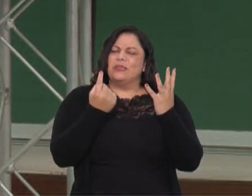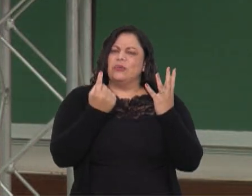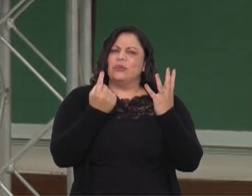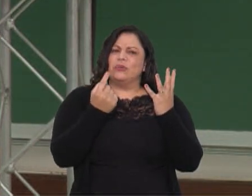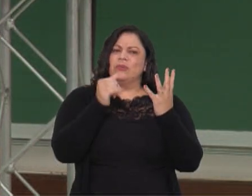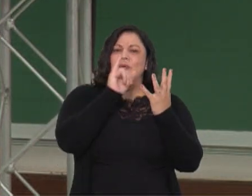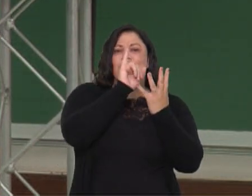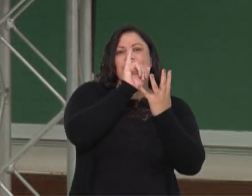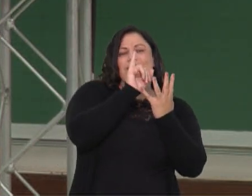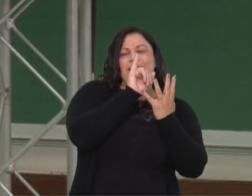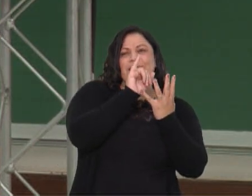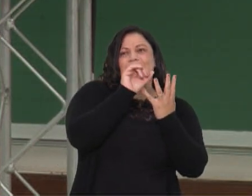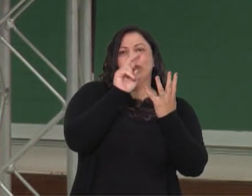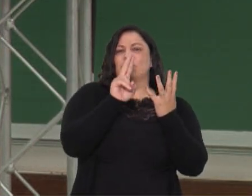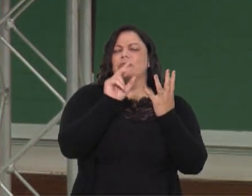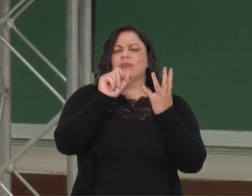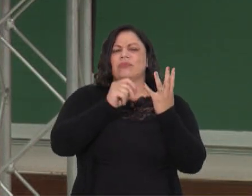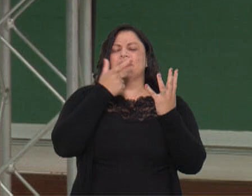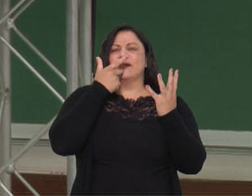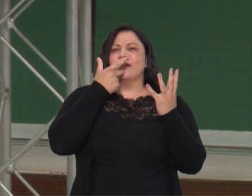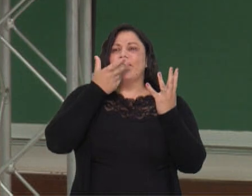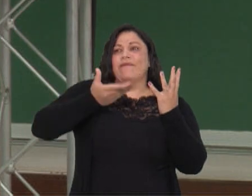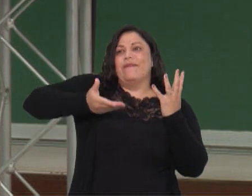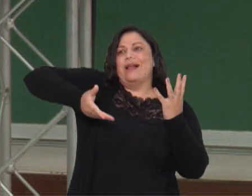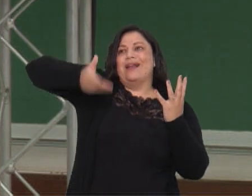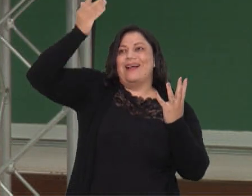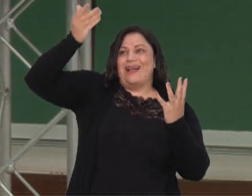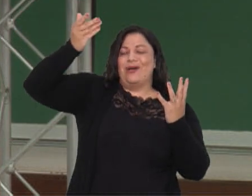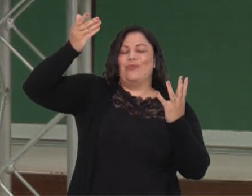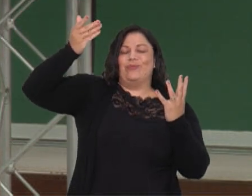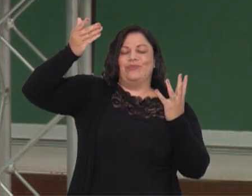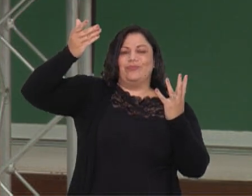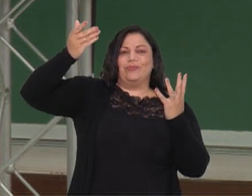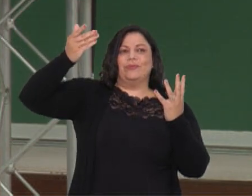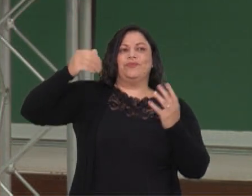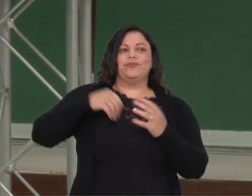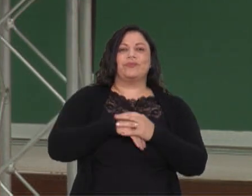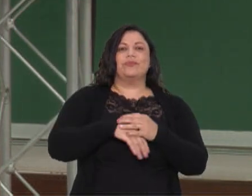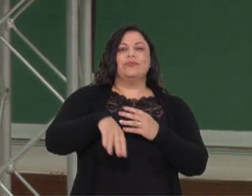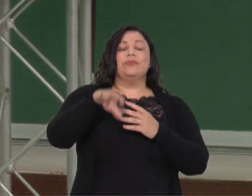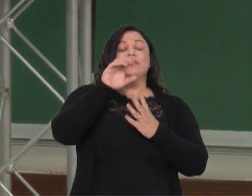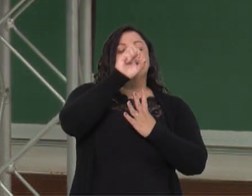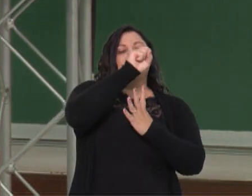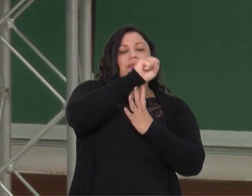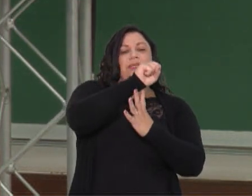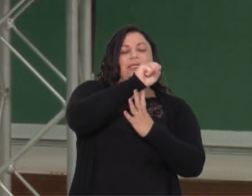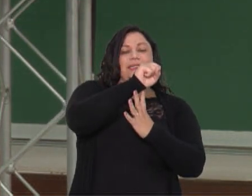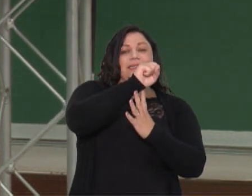Para marcar que ele vai ser falado mais forte, vai o acento. Então, saída,